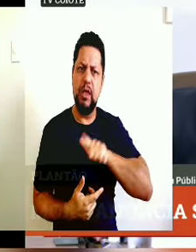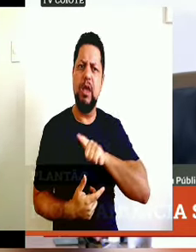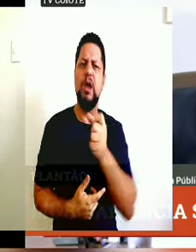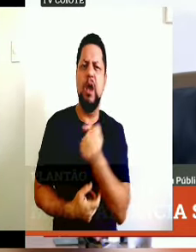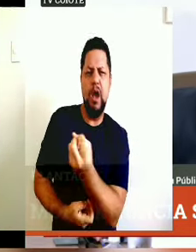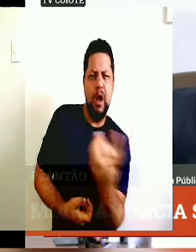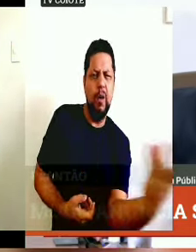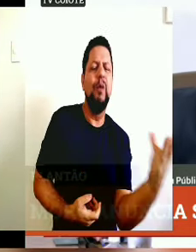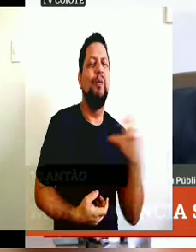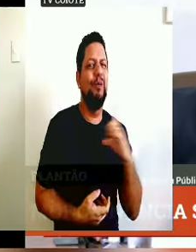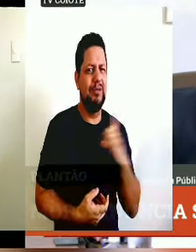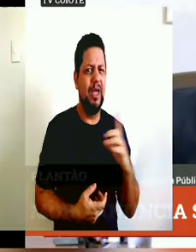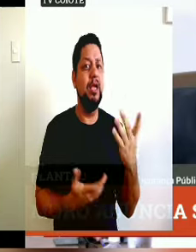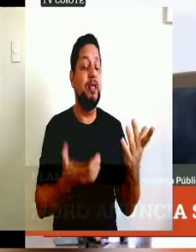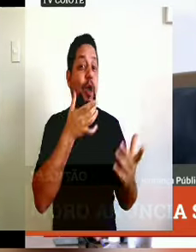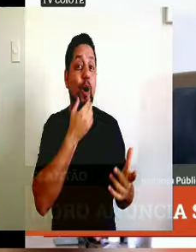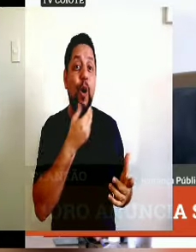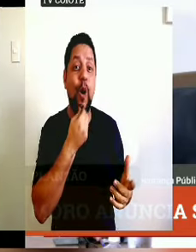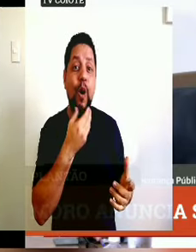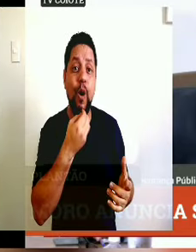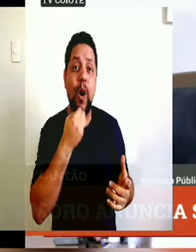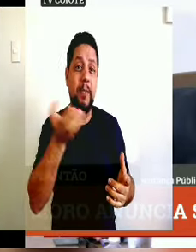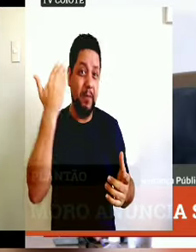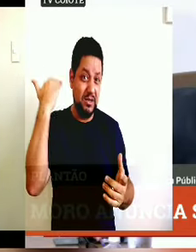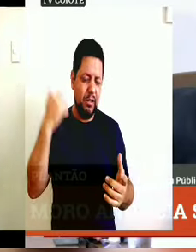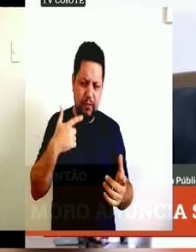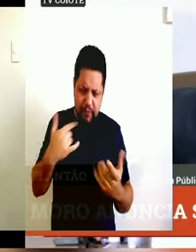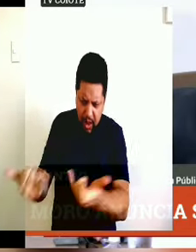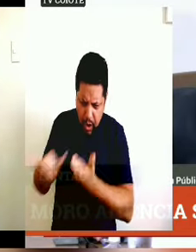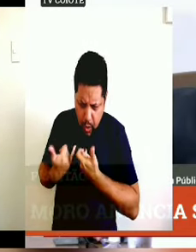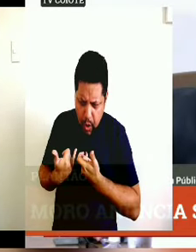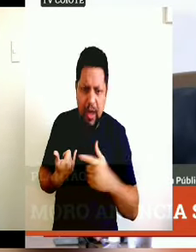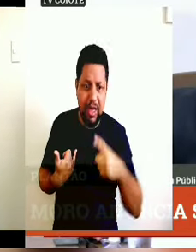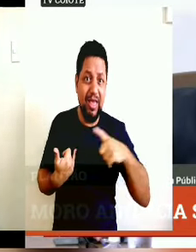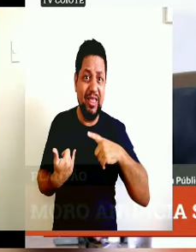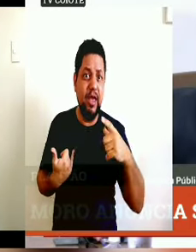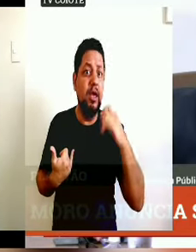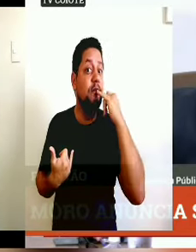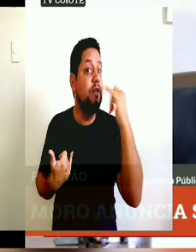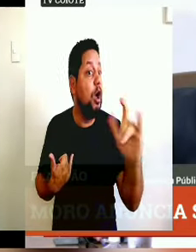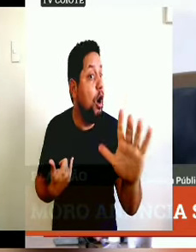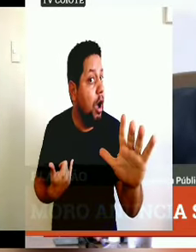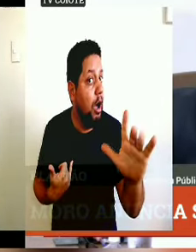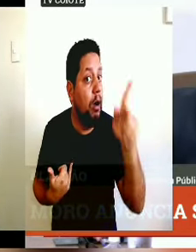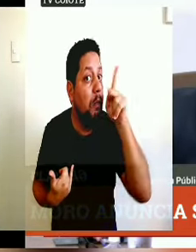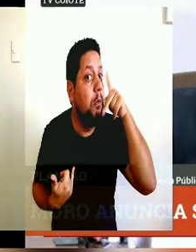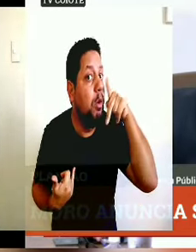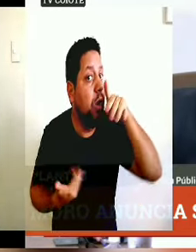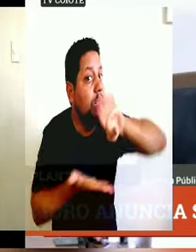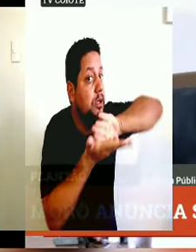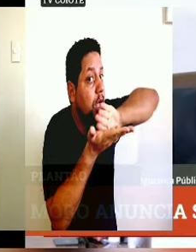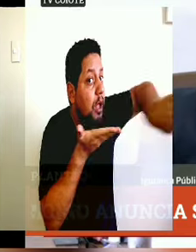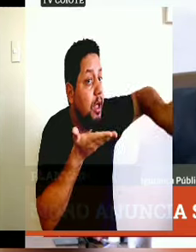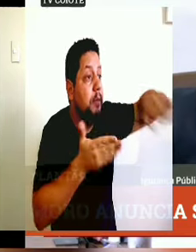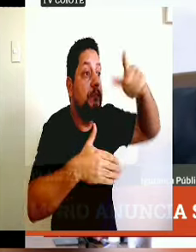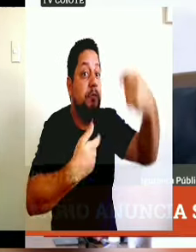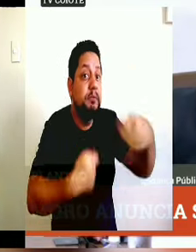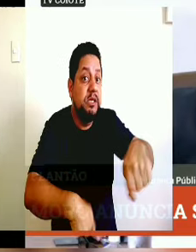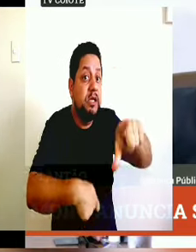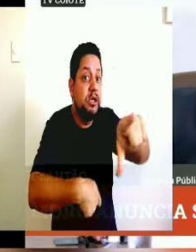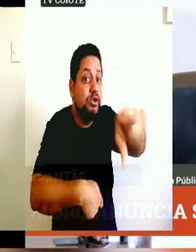ser testemunhar o que eu disse para ele na ocasião, que eu falei, escolha tecnicamente, né? O que